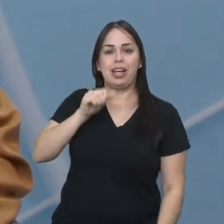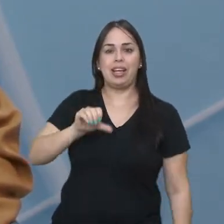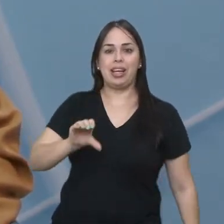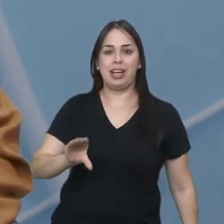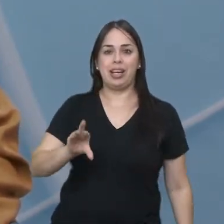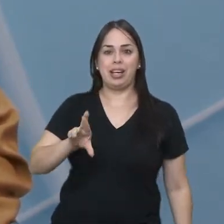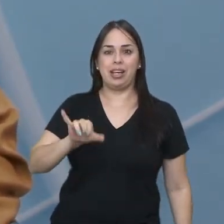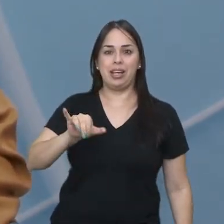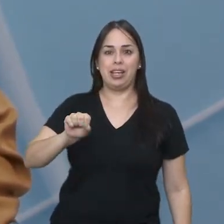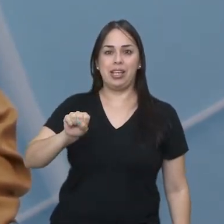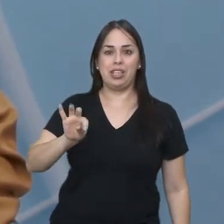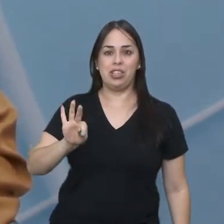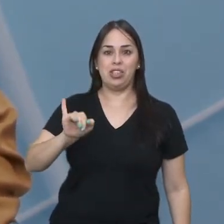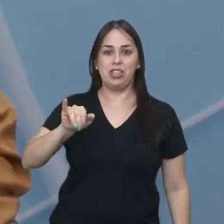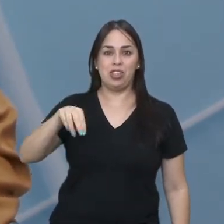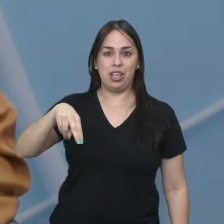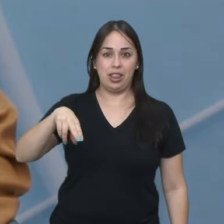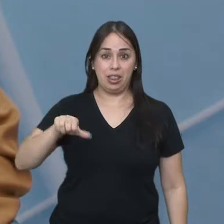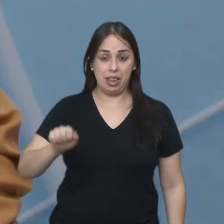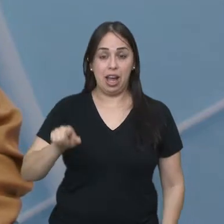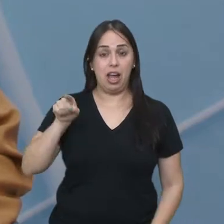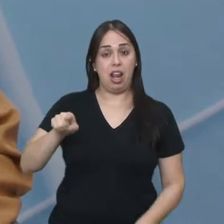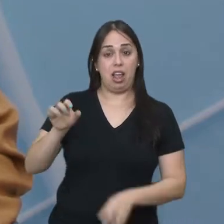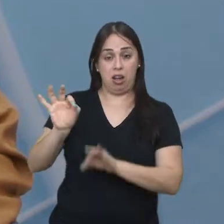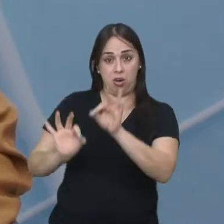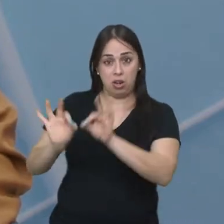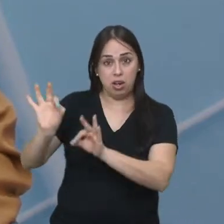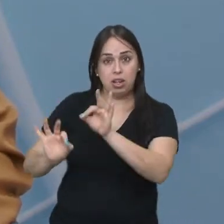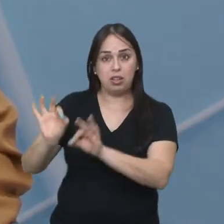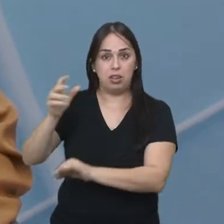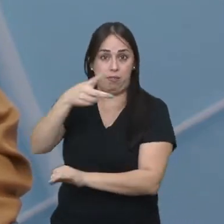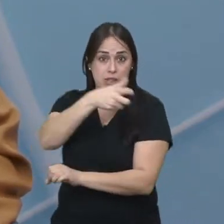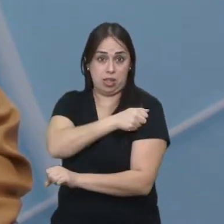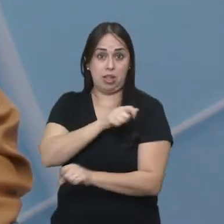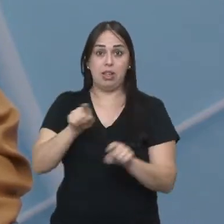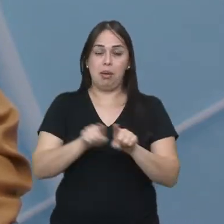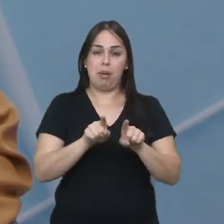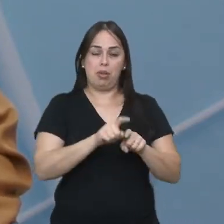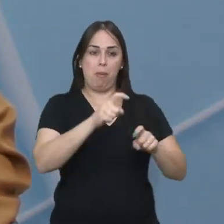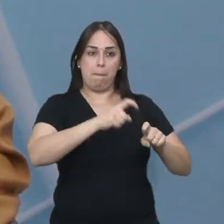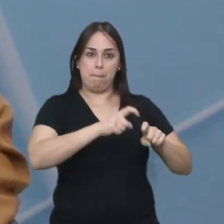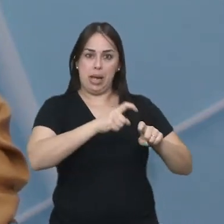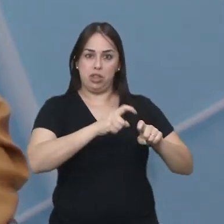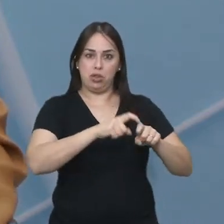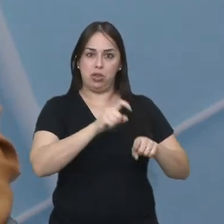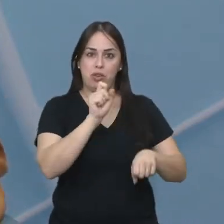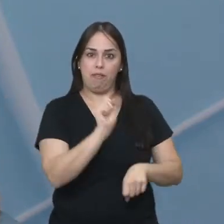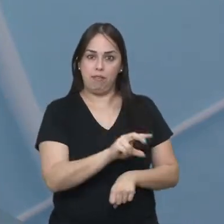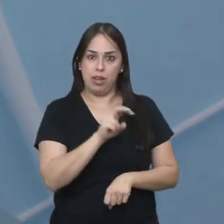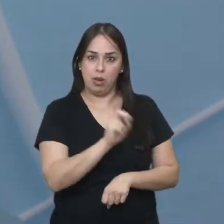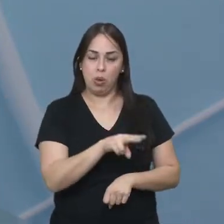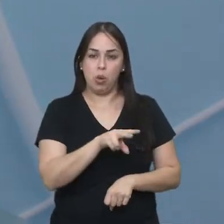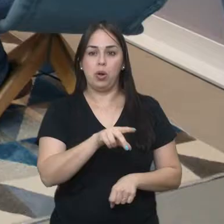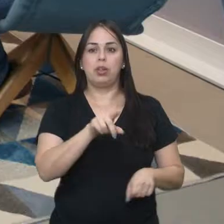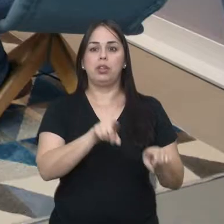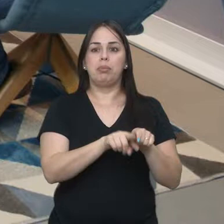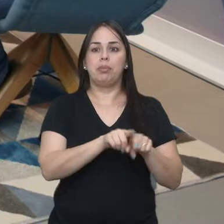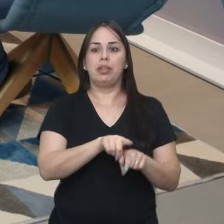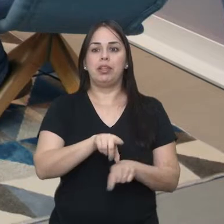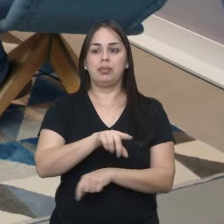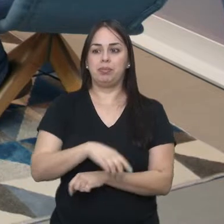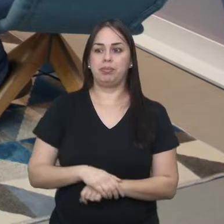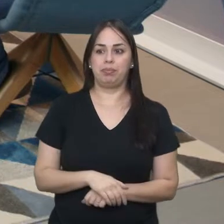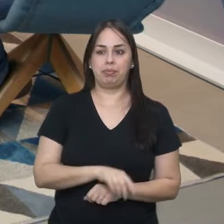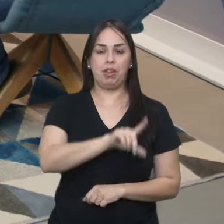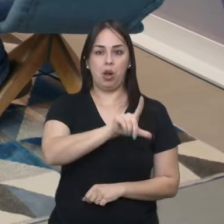que é coordenadora do programa de imunização da Prefeitura, e do médico infectologista Lucas Eduardo Darrigo. Tudo bem, gente? Sejam